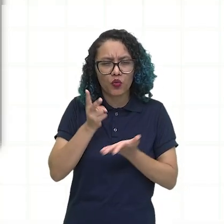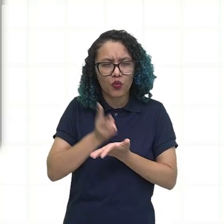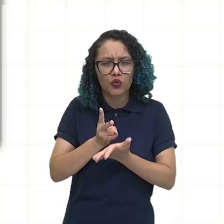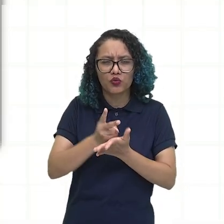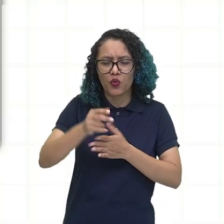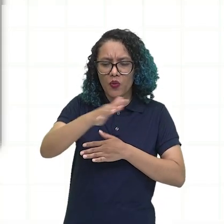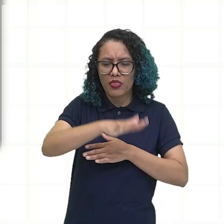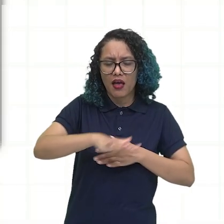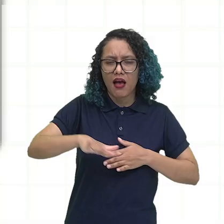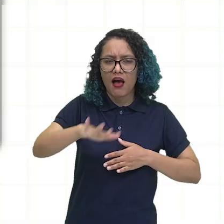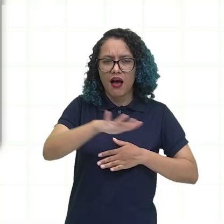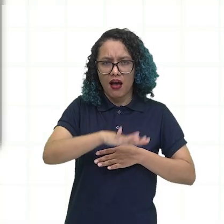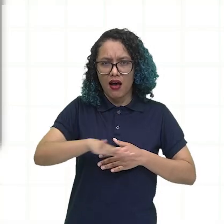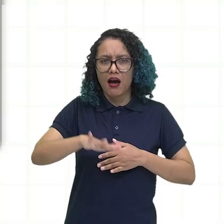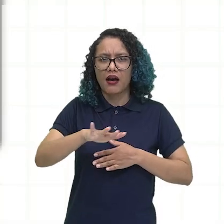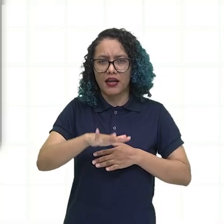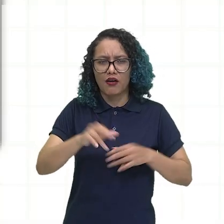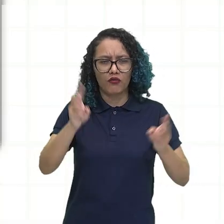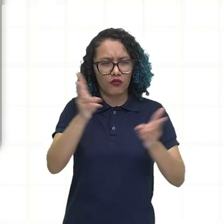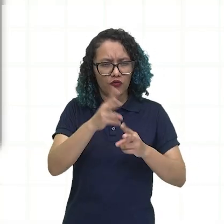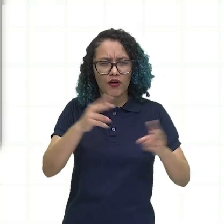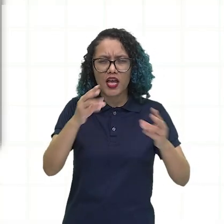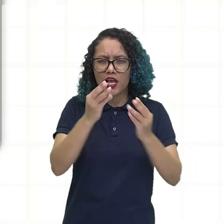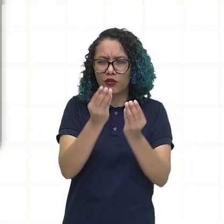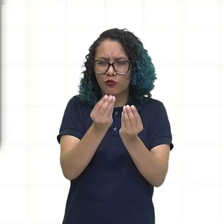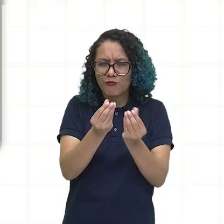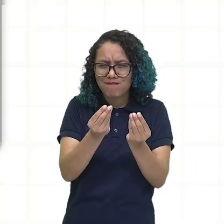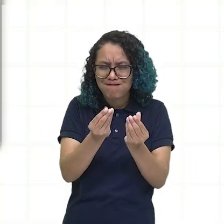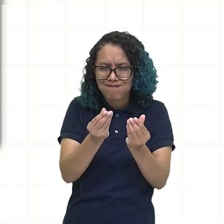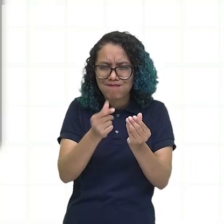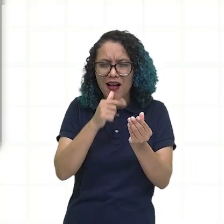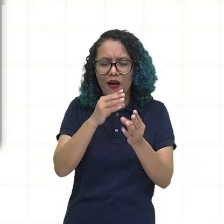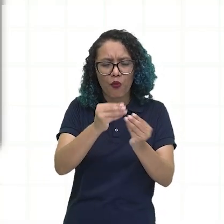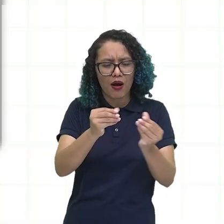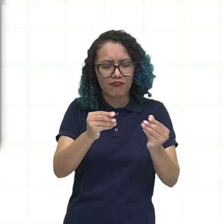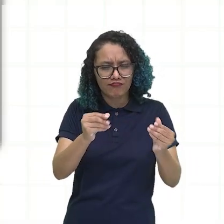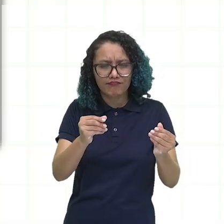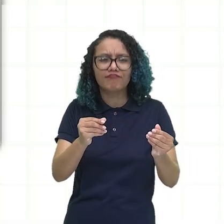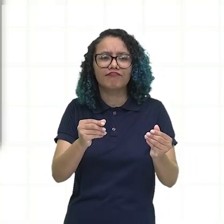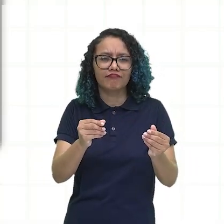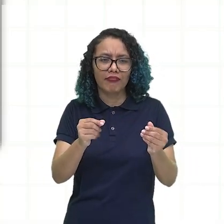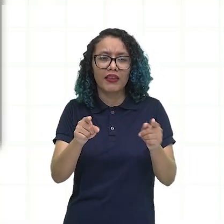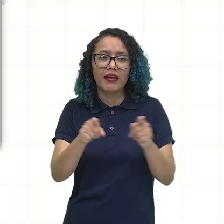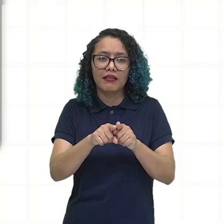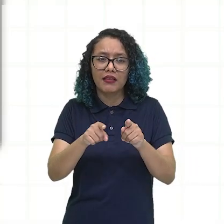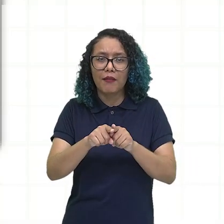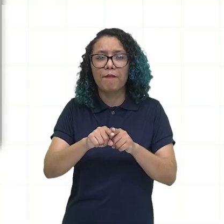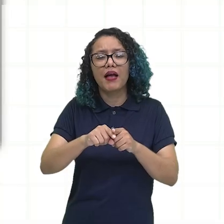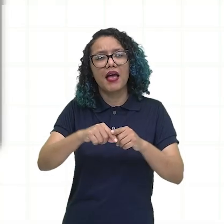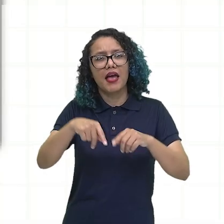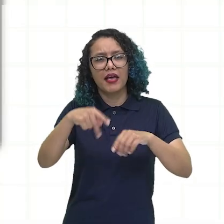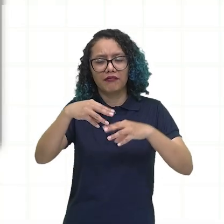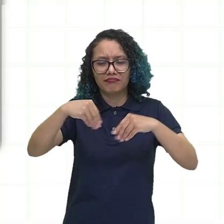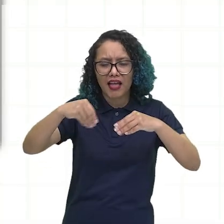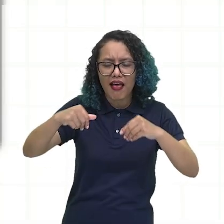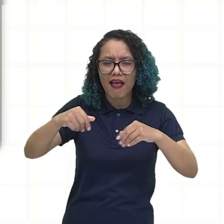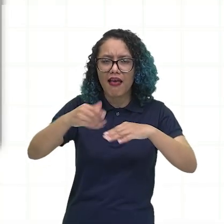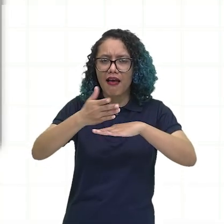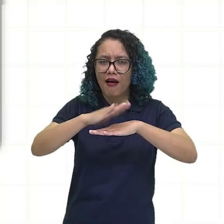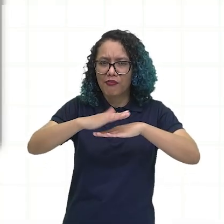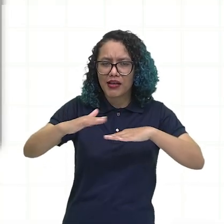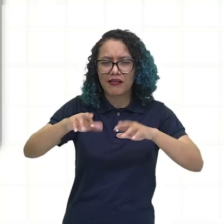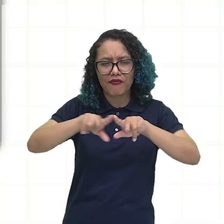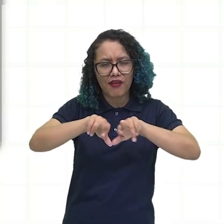nessa área o quê? A umidade, né? A sedimentação que foi ocorrendo